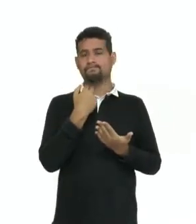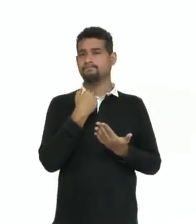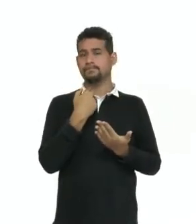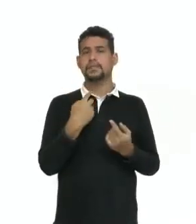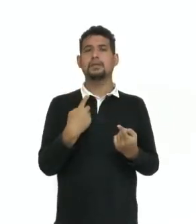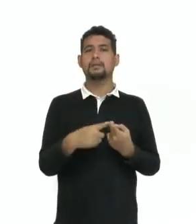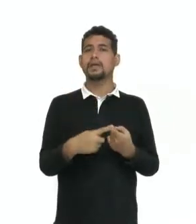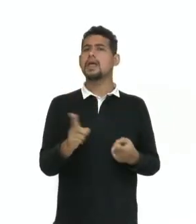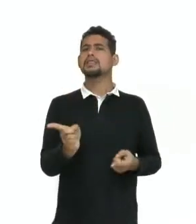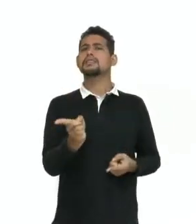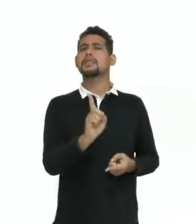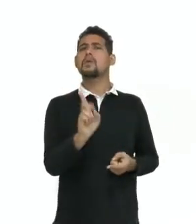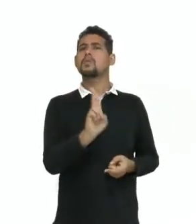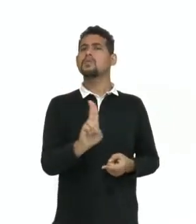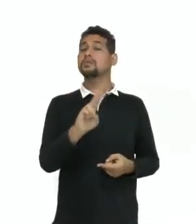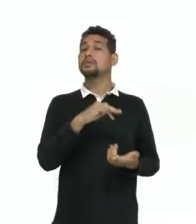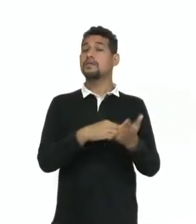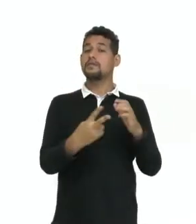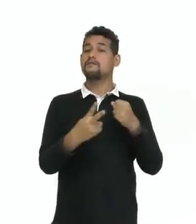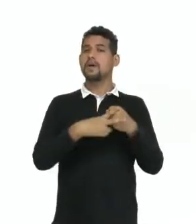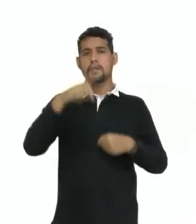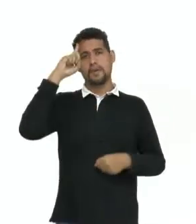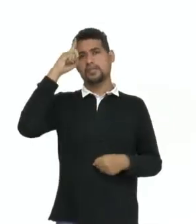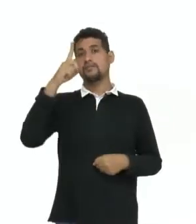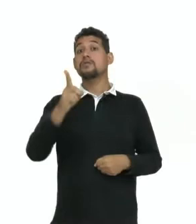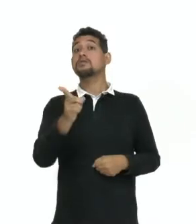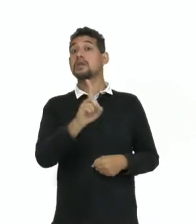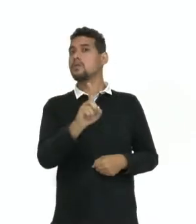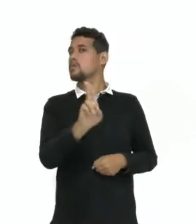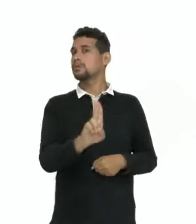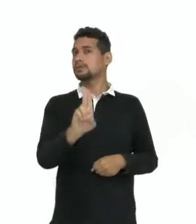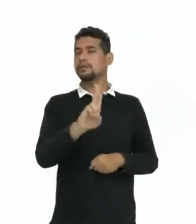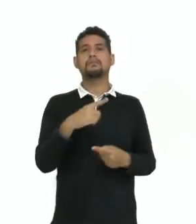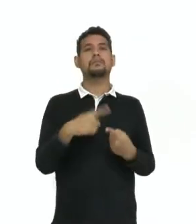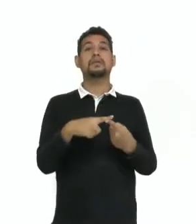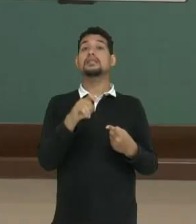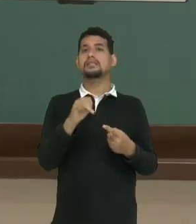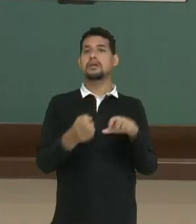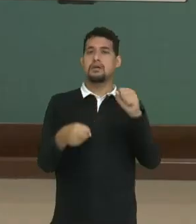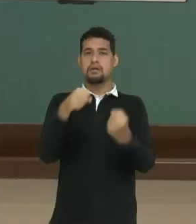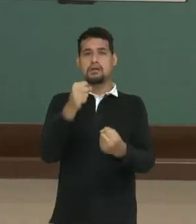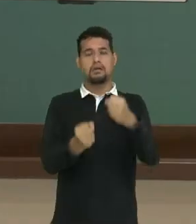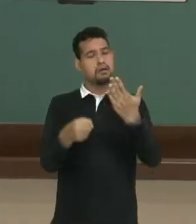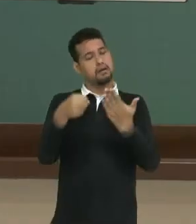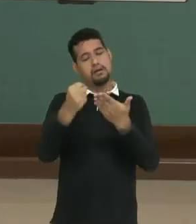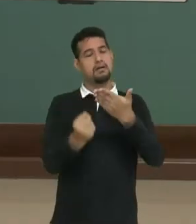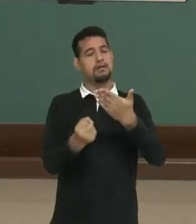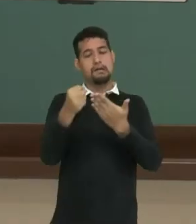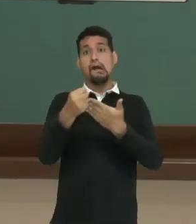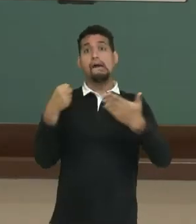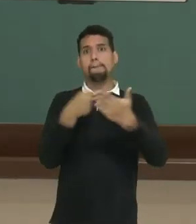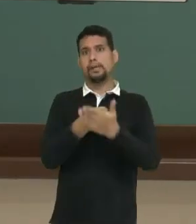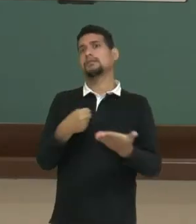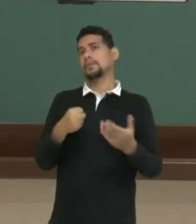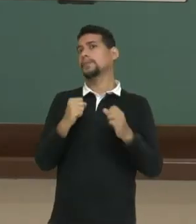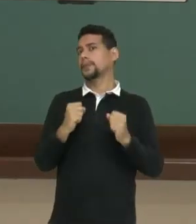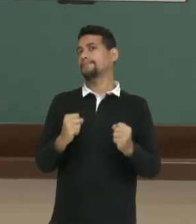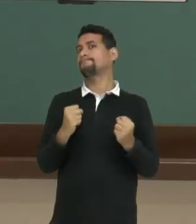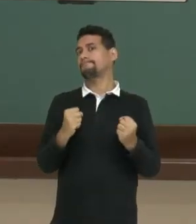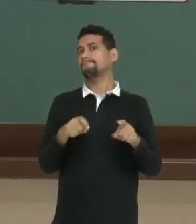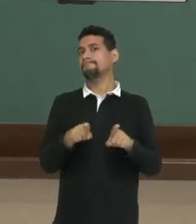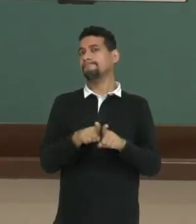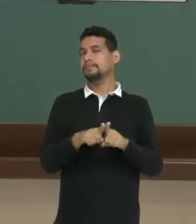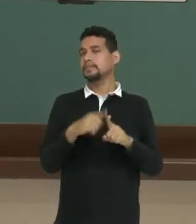está sendo utilizado aqui esse verbo no imperativo? Porque se você dirige e usa o celular, você corre o risco de